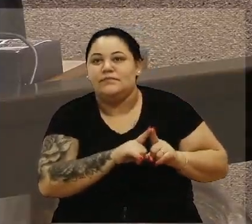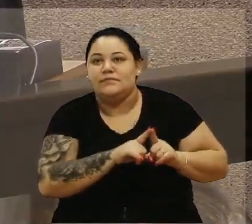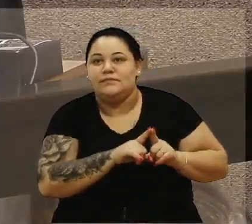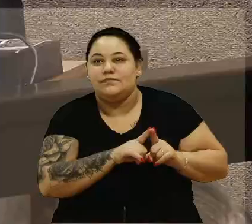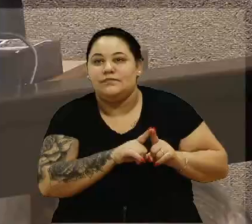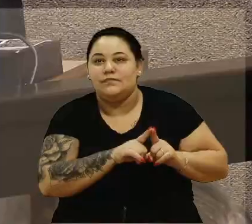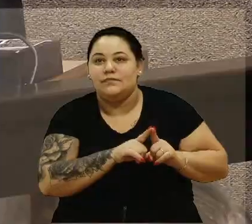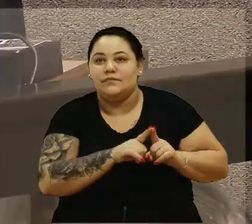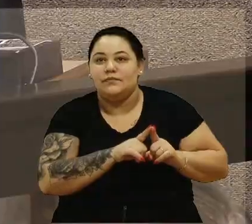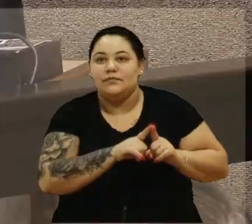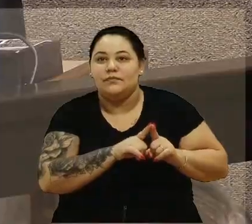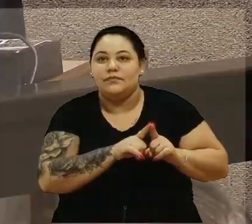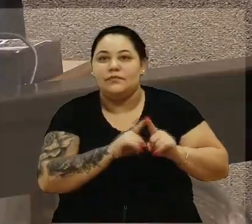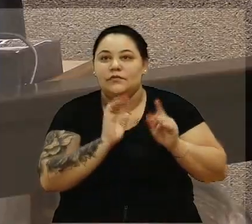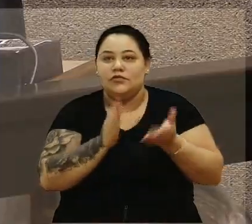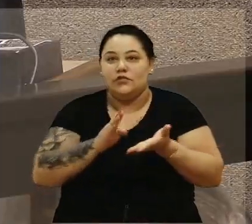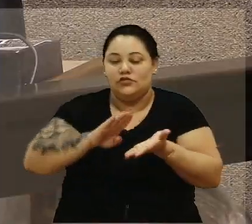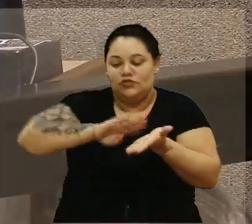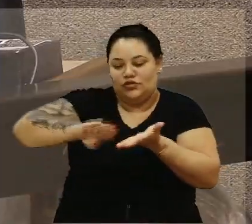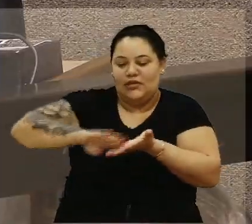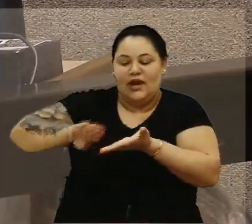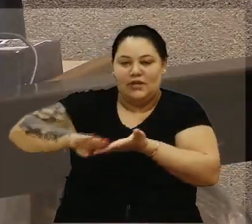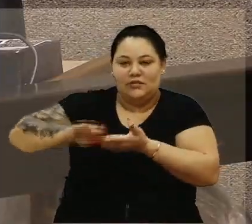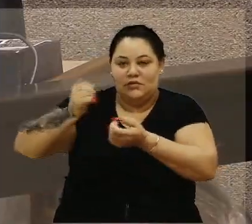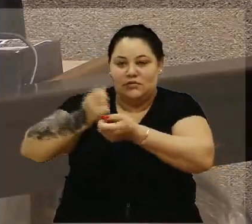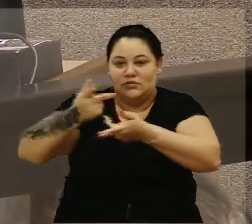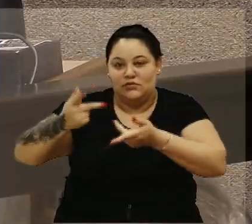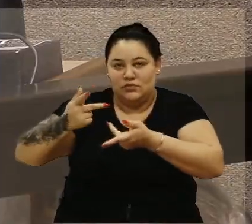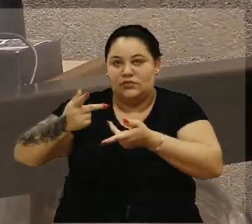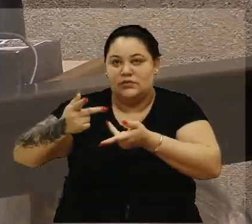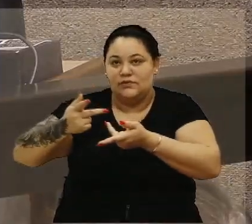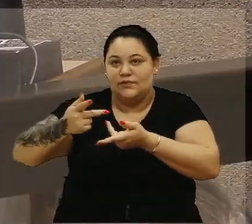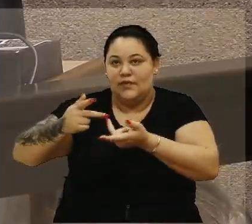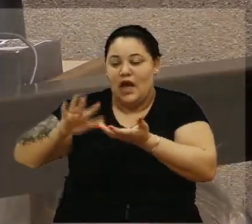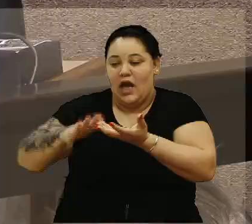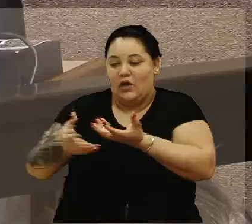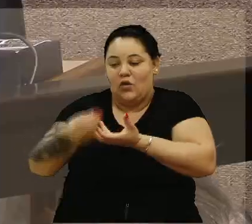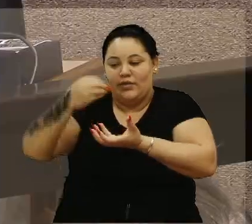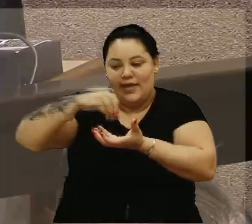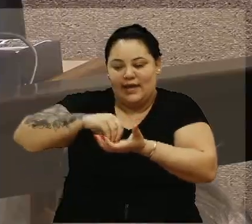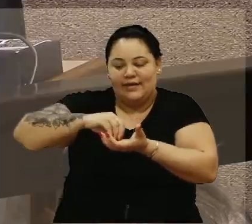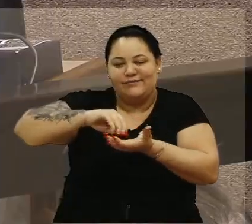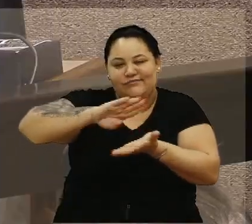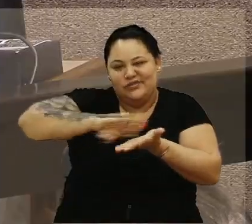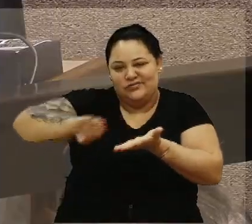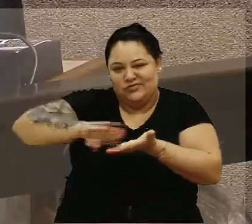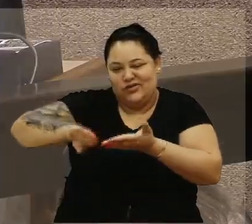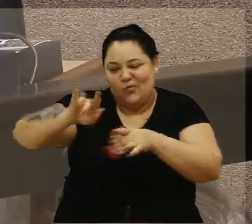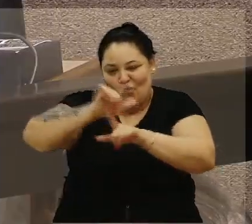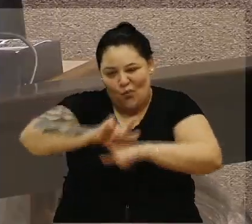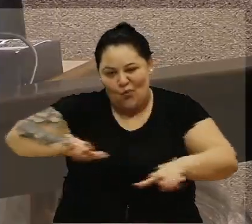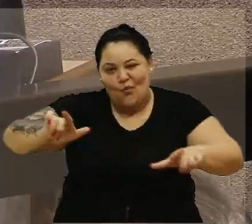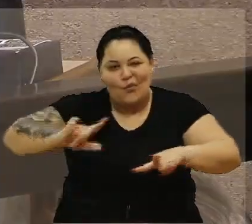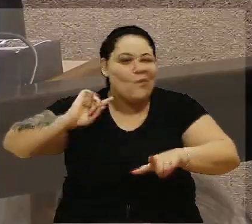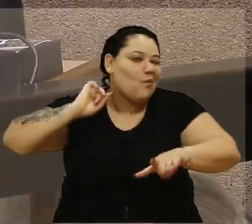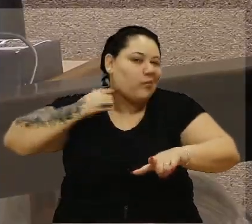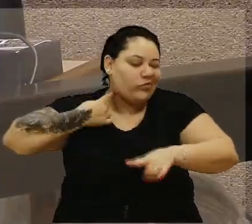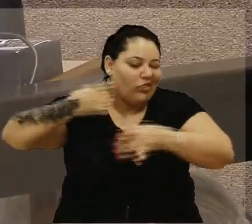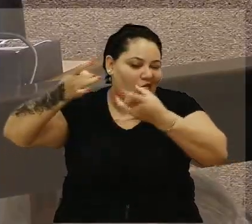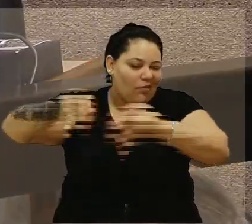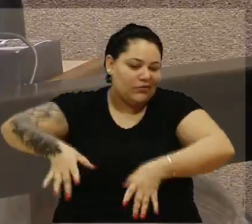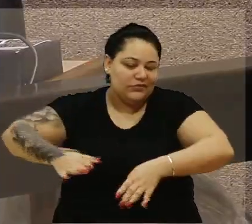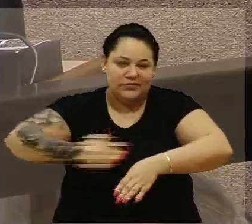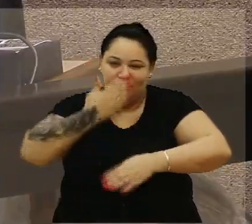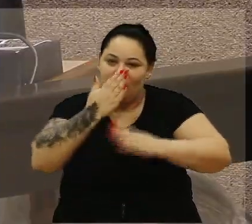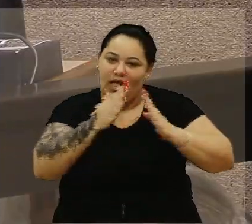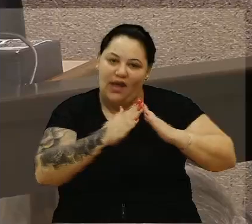e já retiraram toda a questão dos entulhos lá da frente. A Codeca vai tirar esse material que está lá na frente